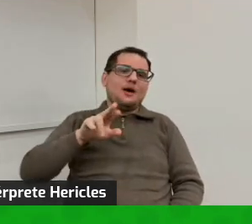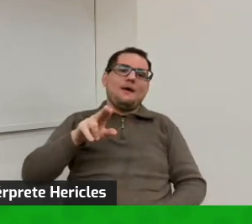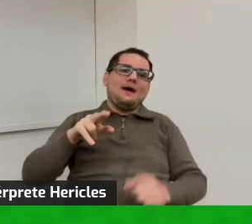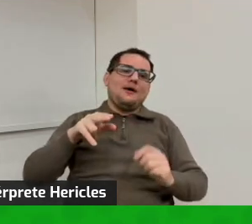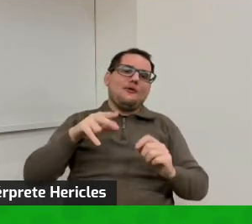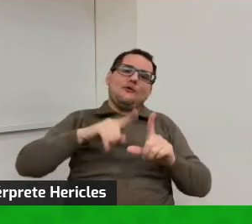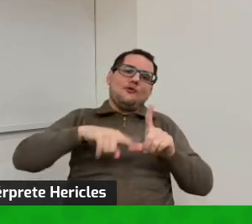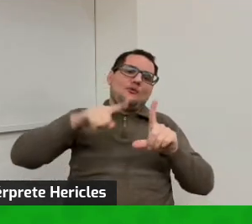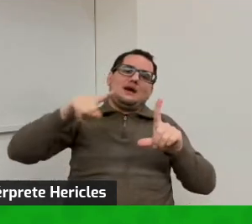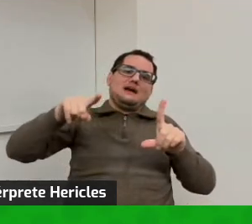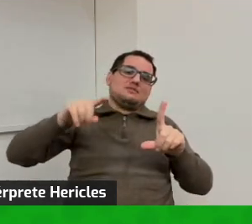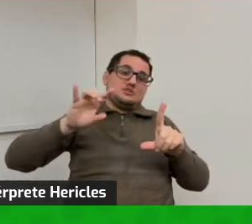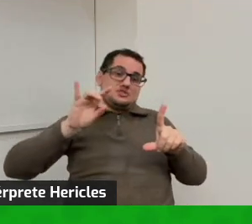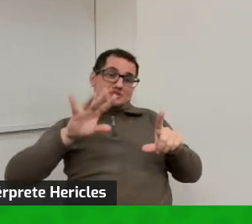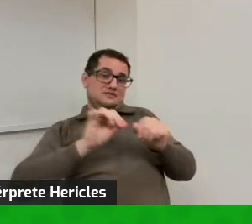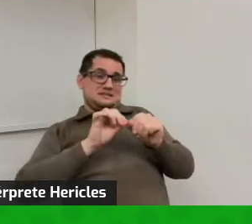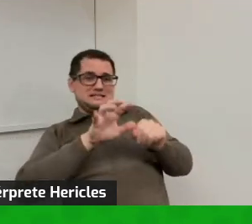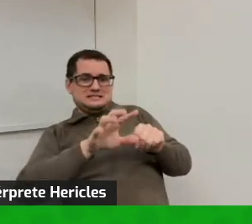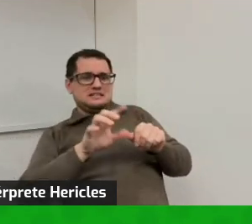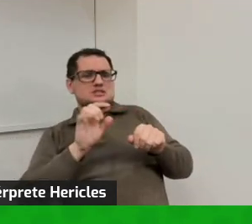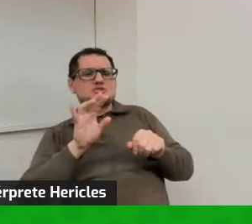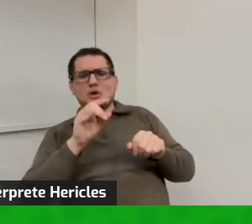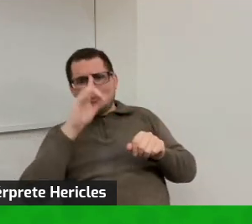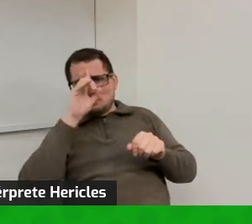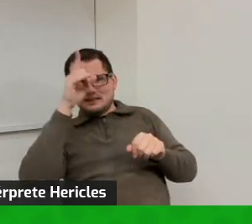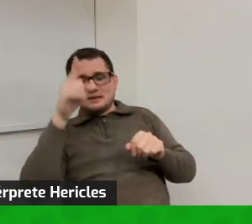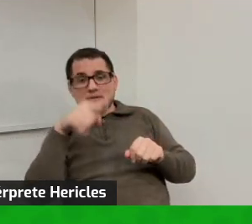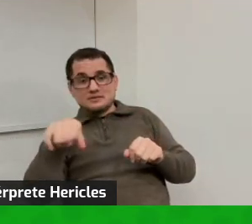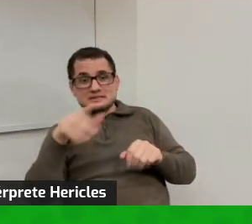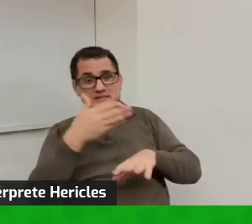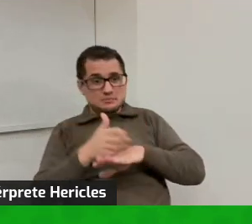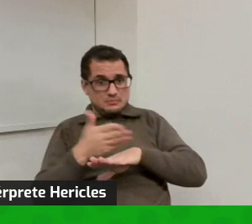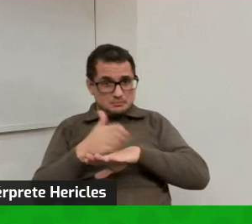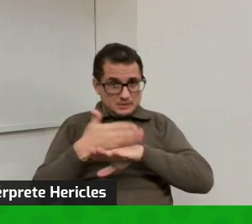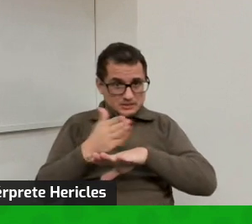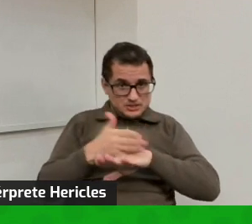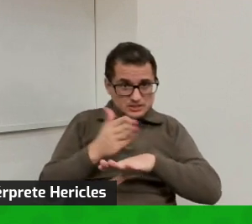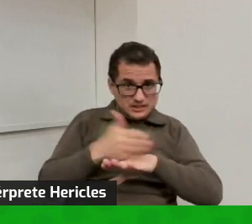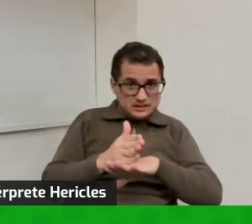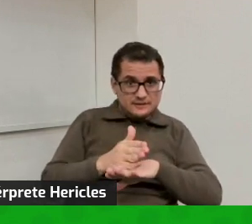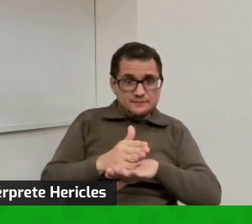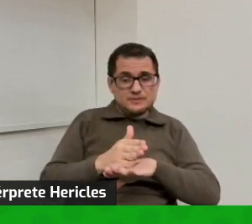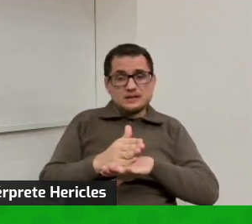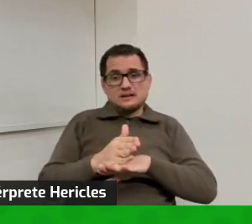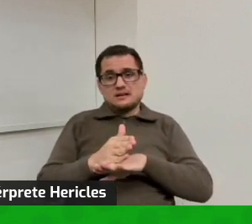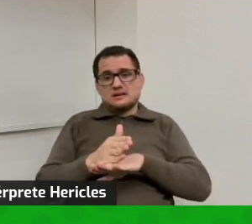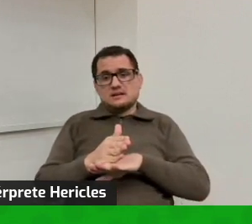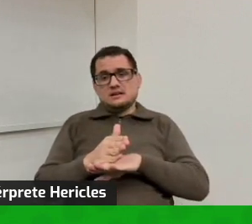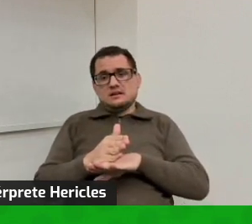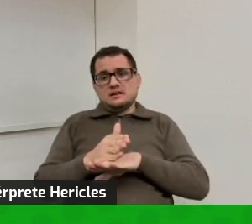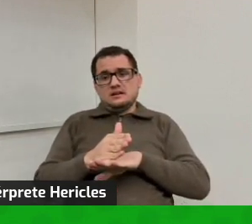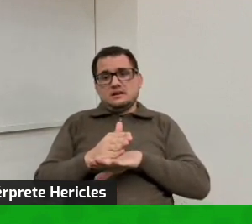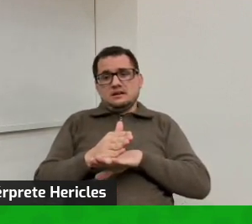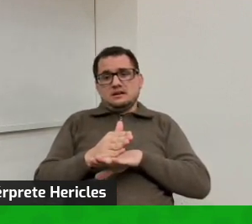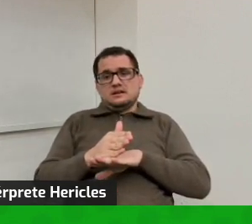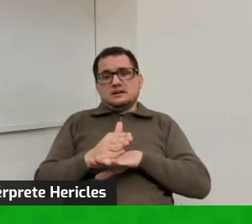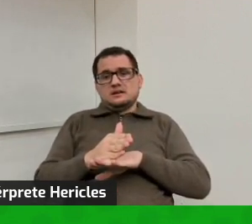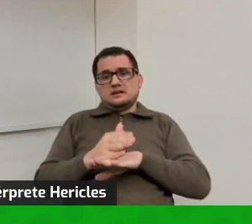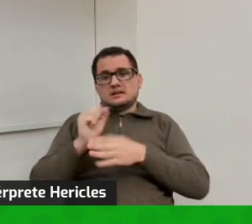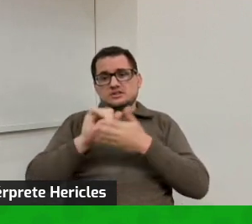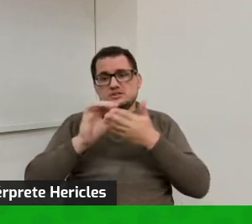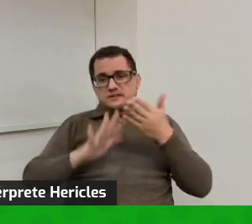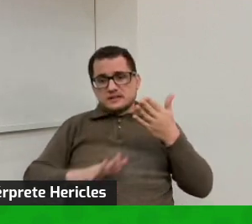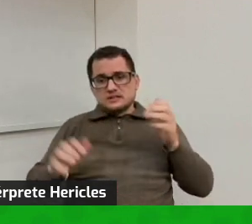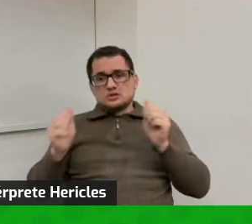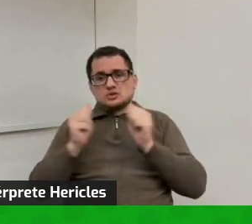aqui para vocês fazerem dessa maneira aqui, mas é uma ideia para vocês praticarem e fazerem essa parte de exercício com os